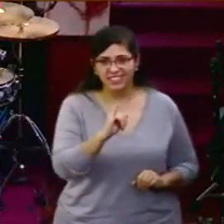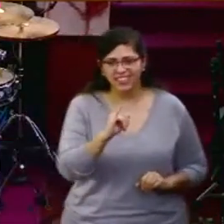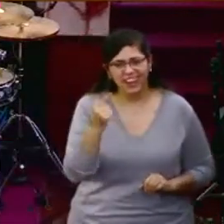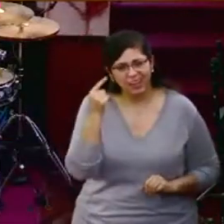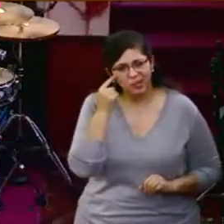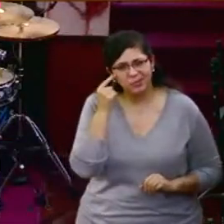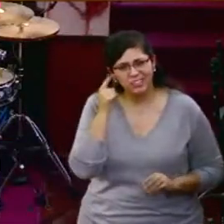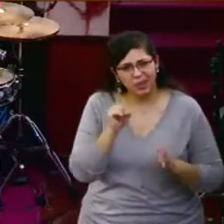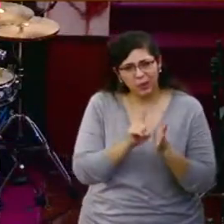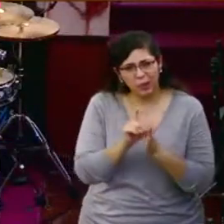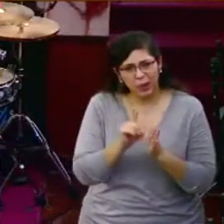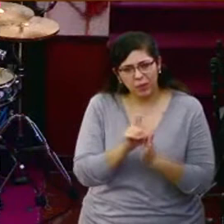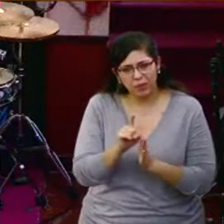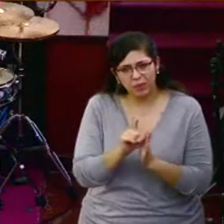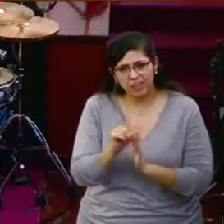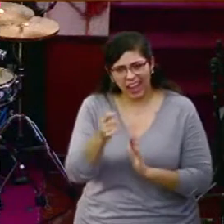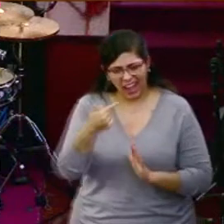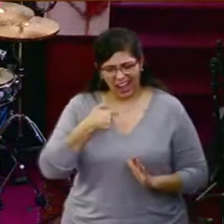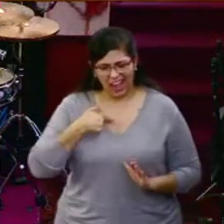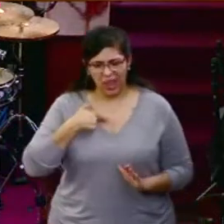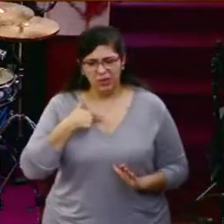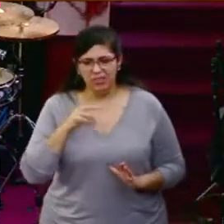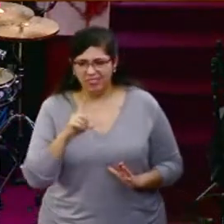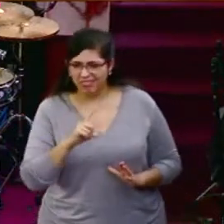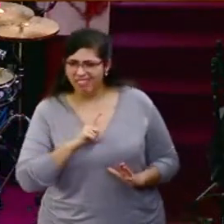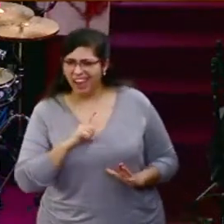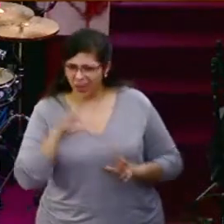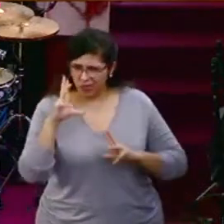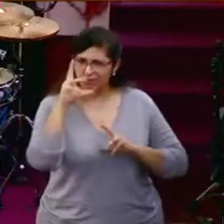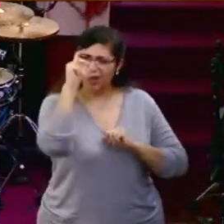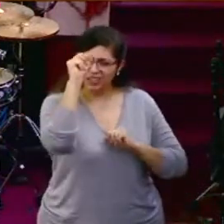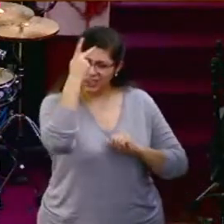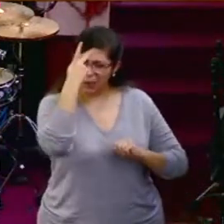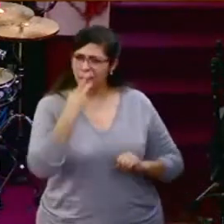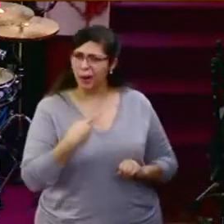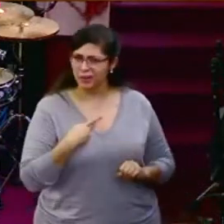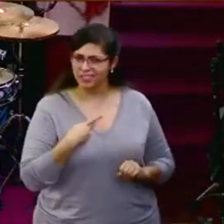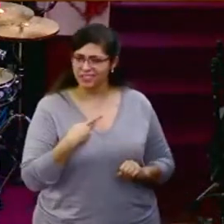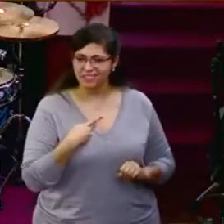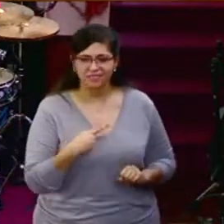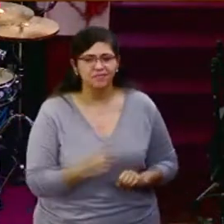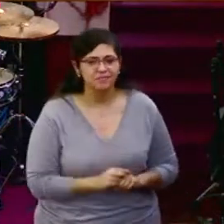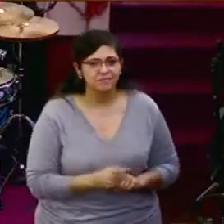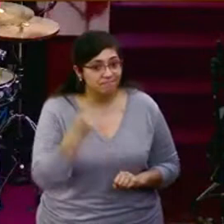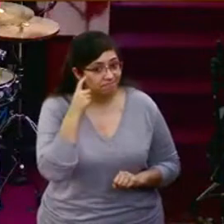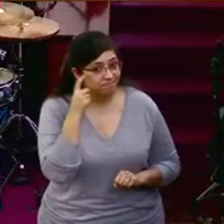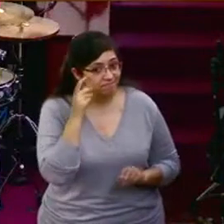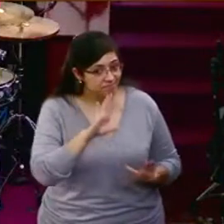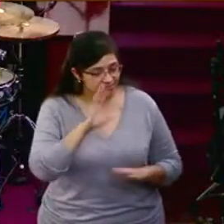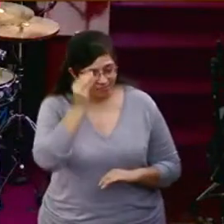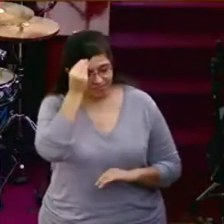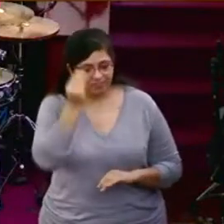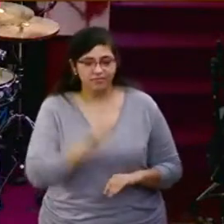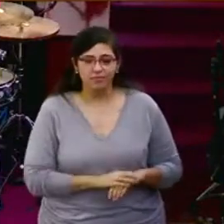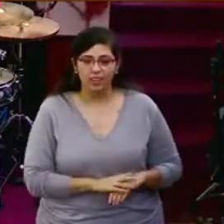tem mesmo esta força os estoicos que são do tempo de paulo eles